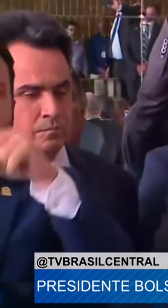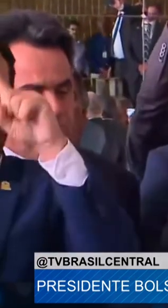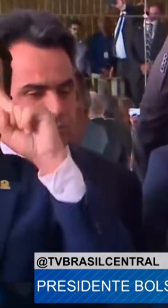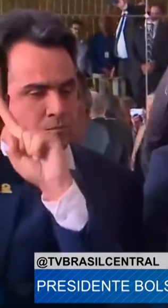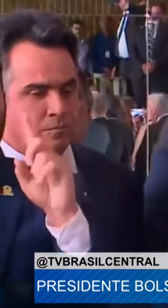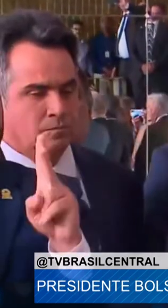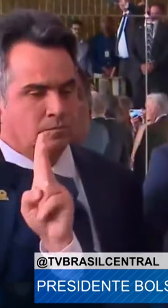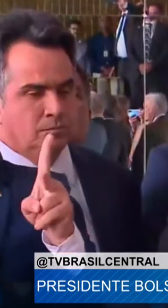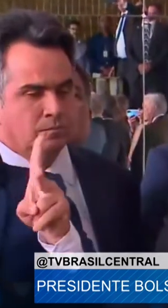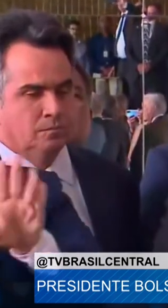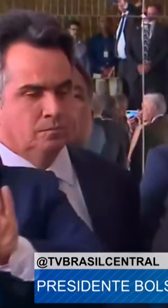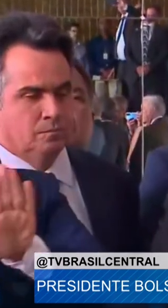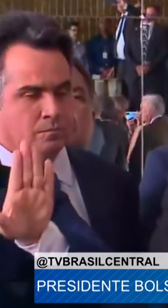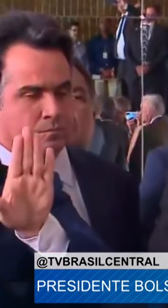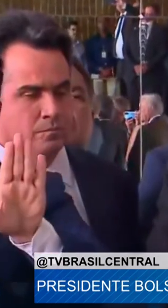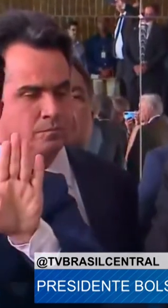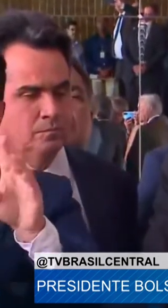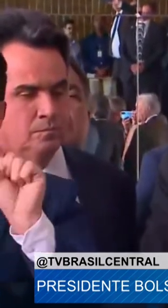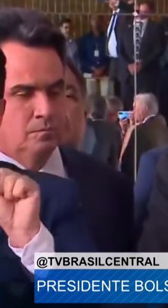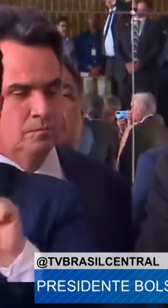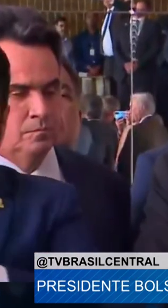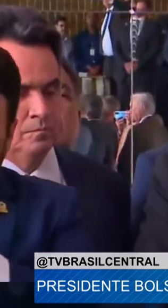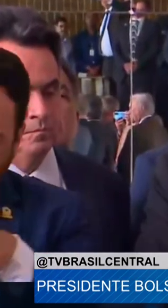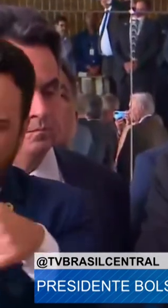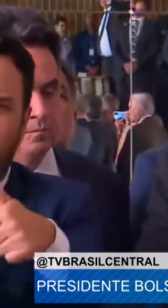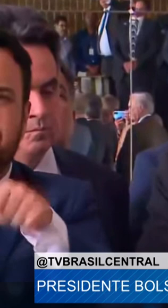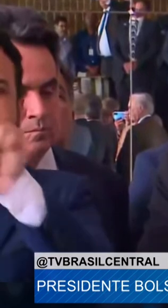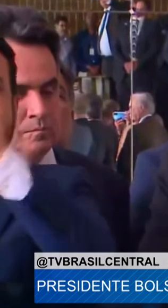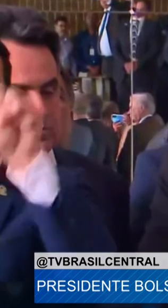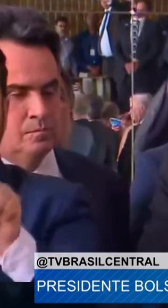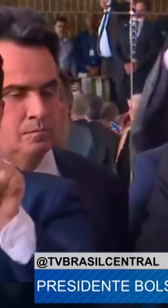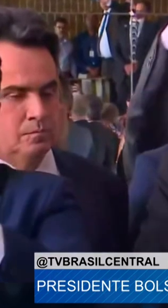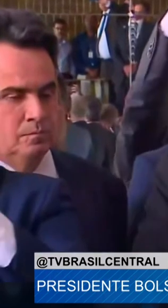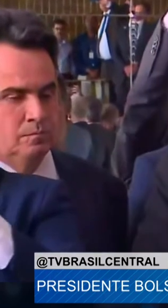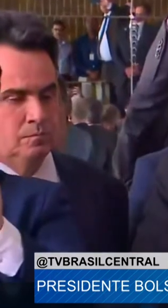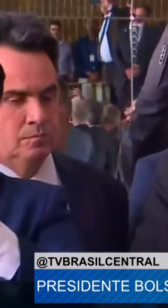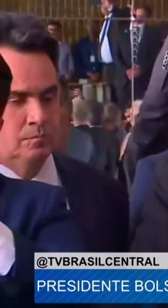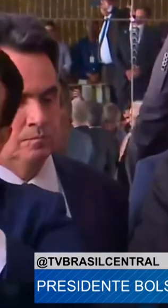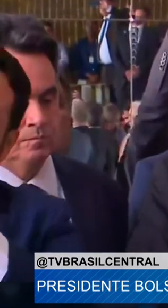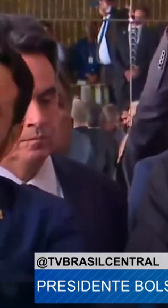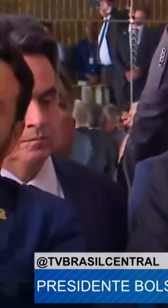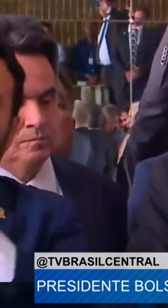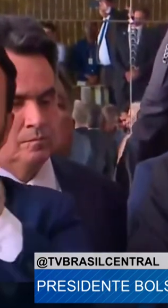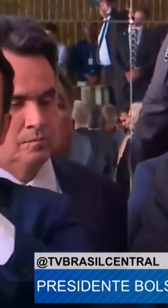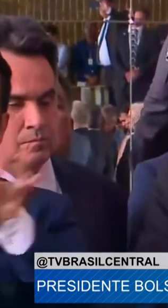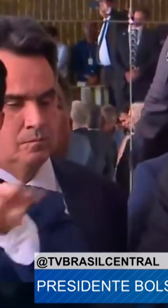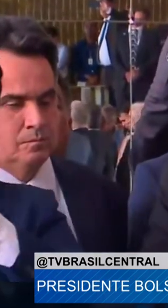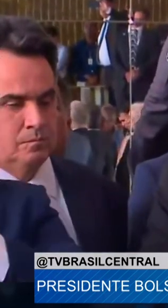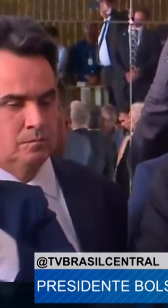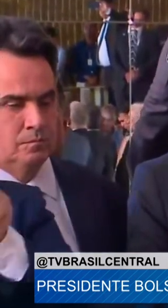Mesmo enfrentando todo o sistema, superamos uma pandemia e as consequências de uma guerra.